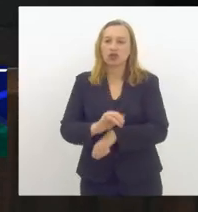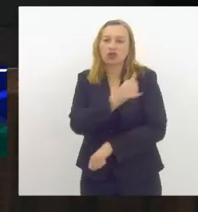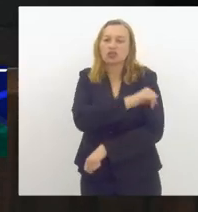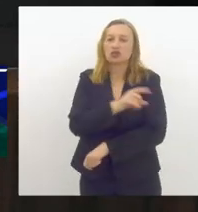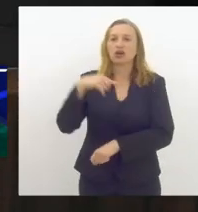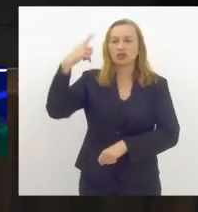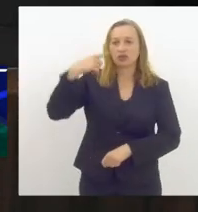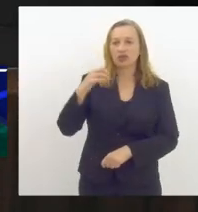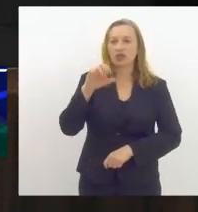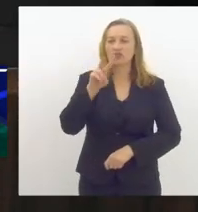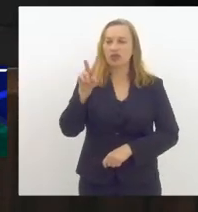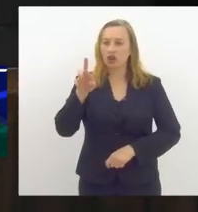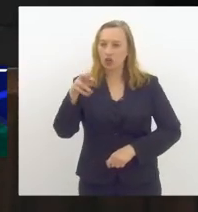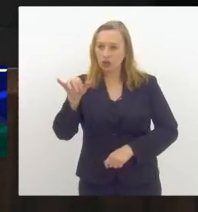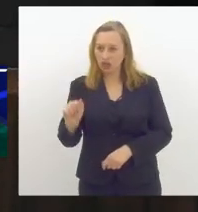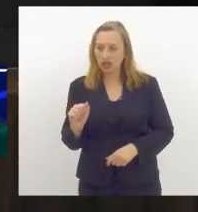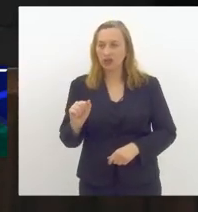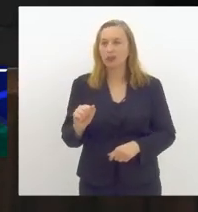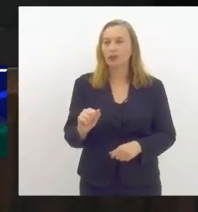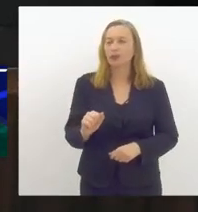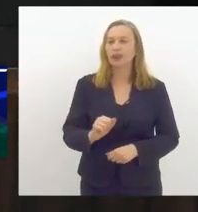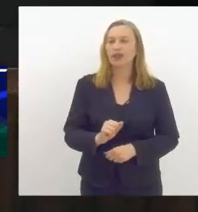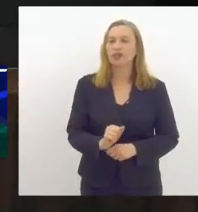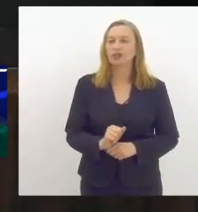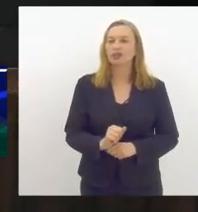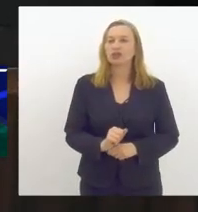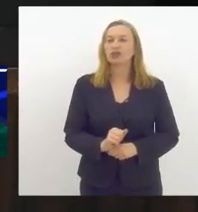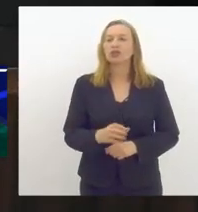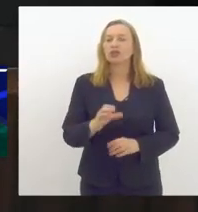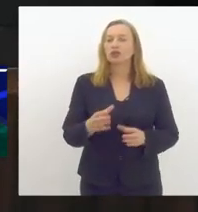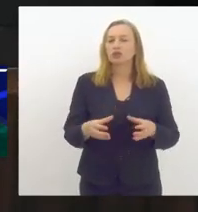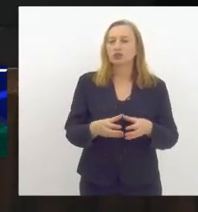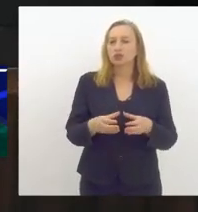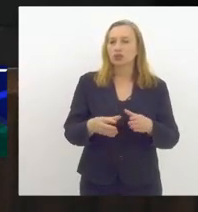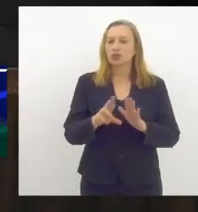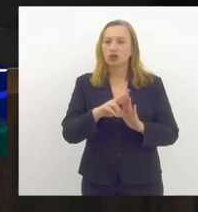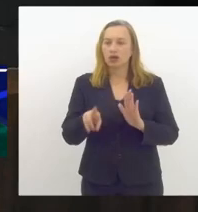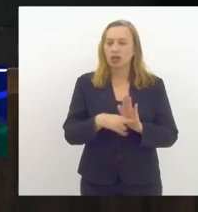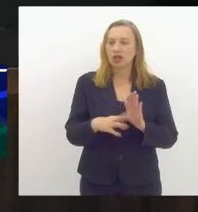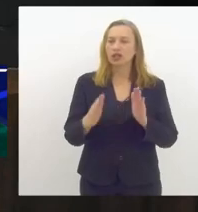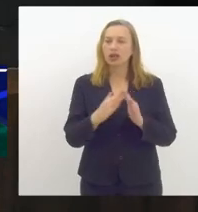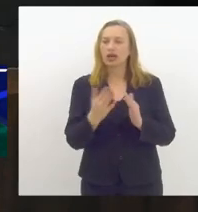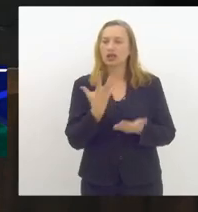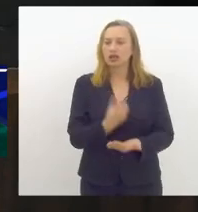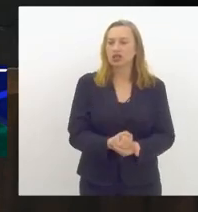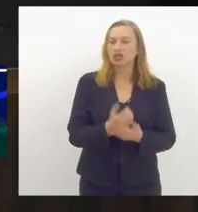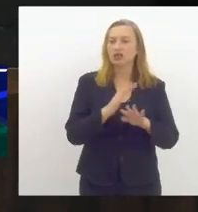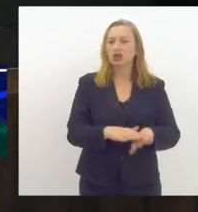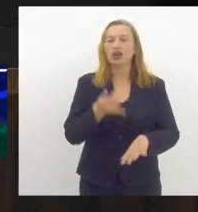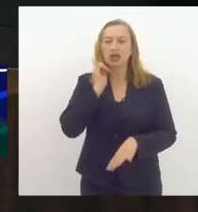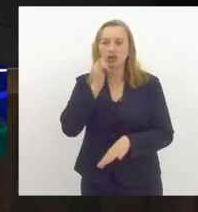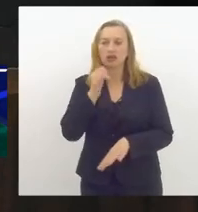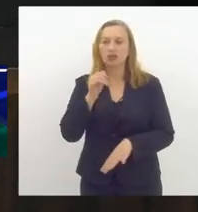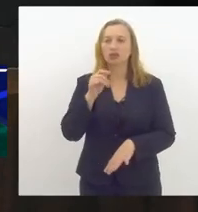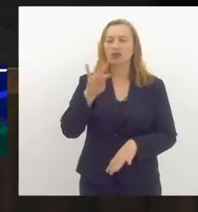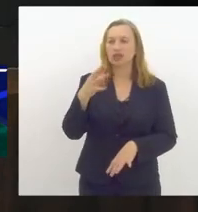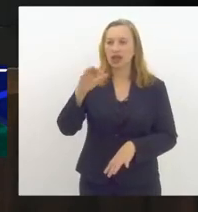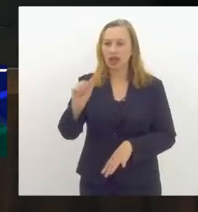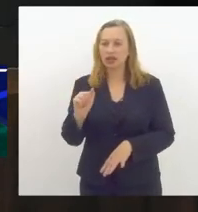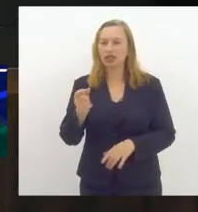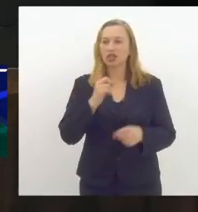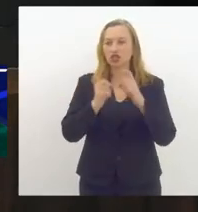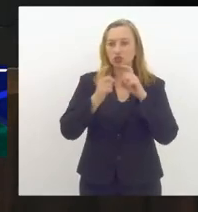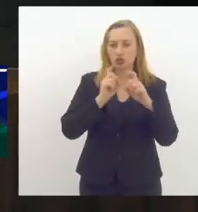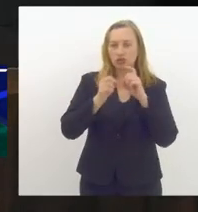advogada Verônica Correia da Costa parecida a comissão de normas internas e proposições externas favorável elas o deputado massa e canela